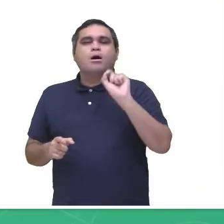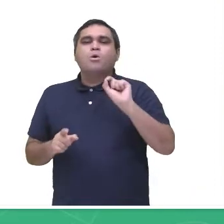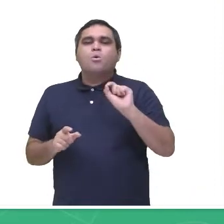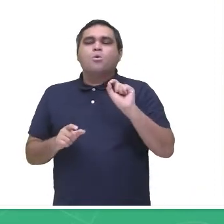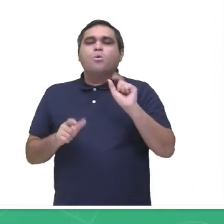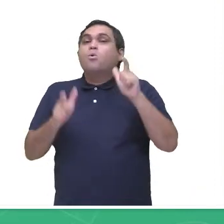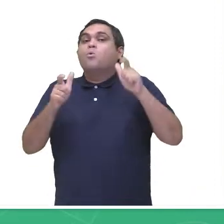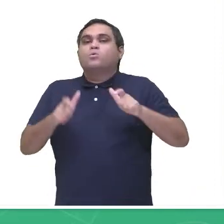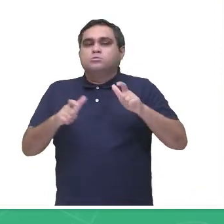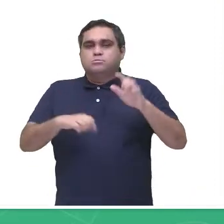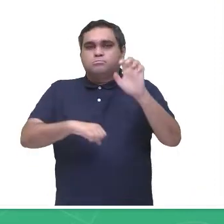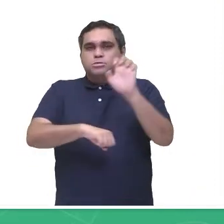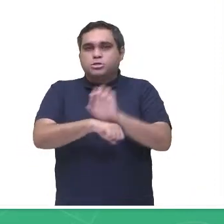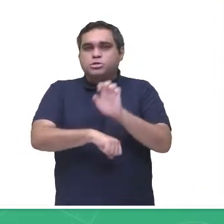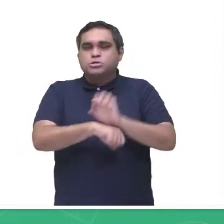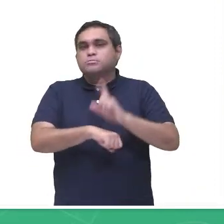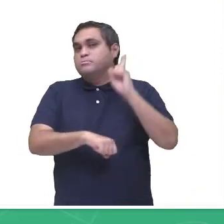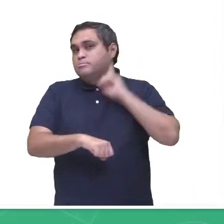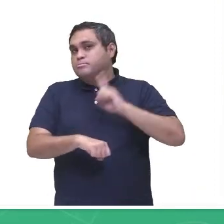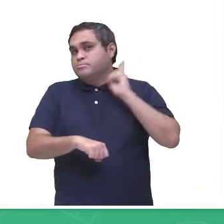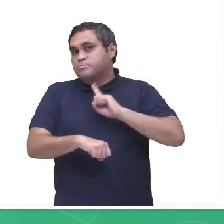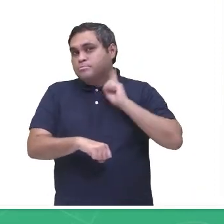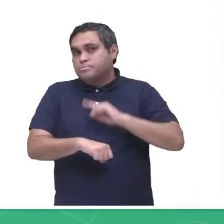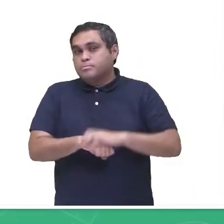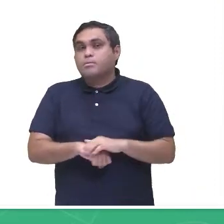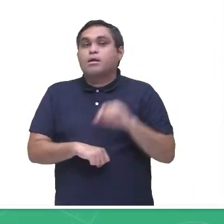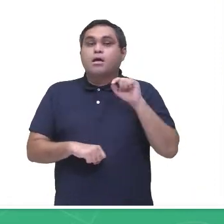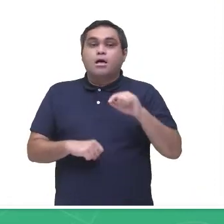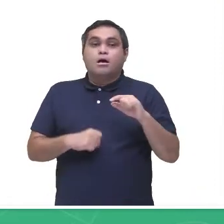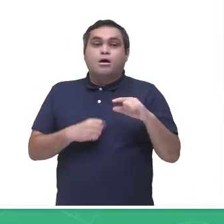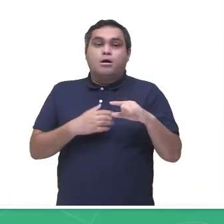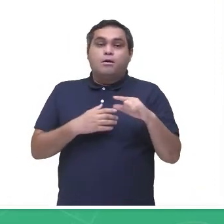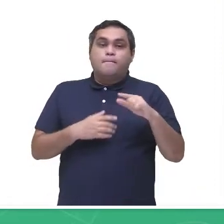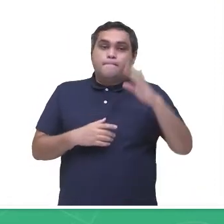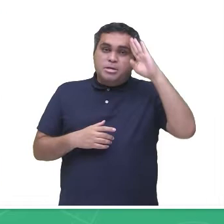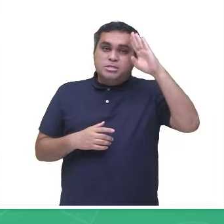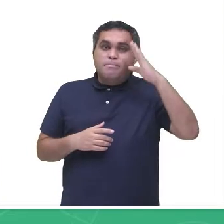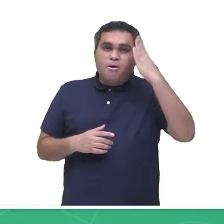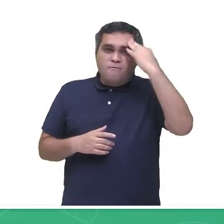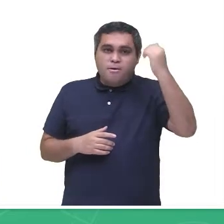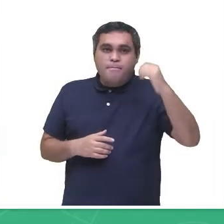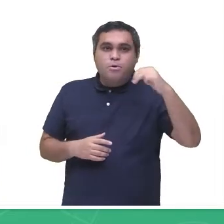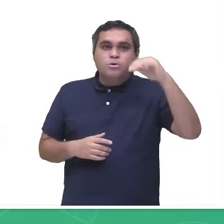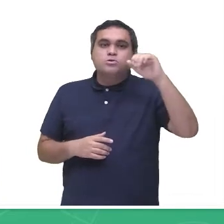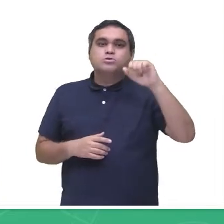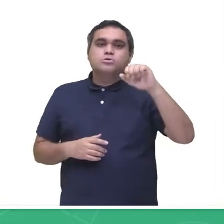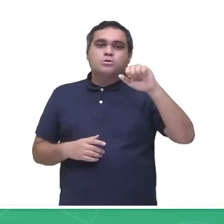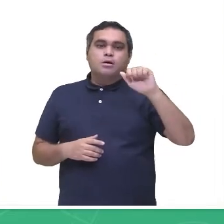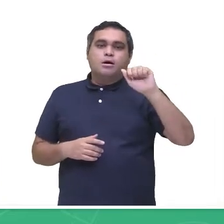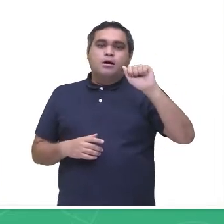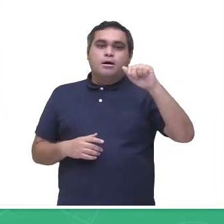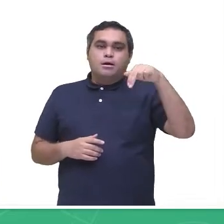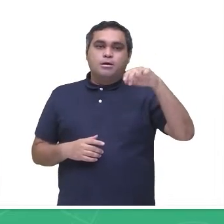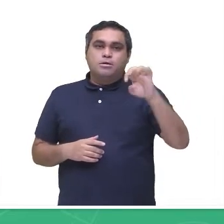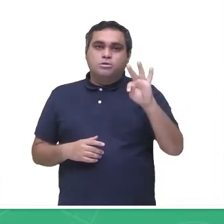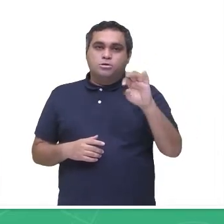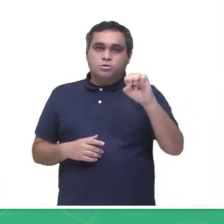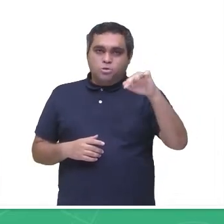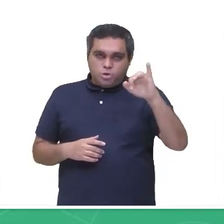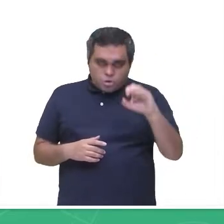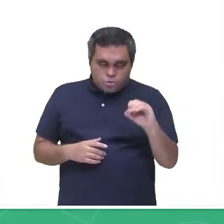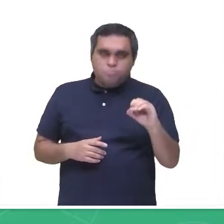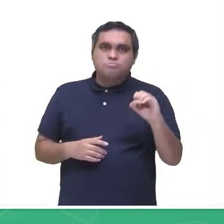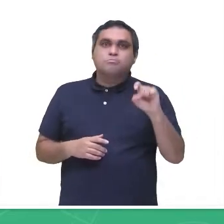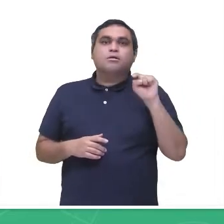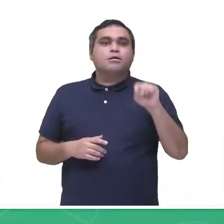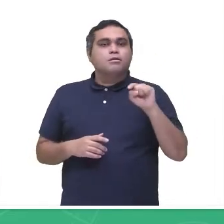trabalhos de Antônio Francisco de Lisboa, mais conhecido como Aleijadinho. E aí tem um exemplo dessa escultura,